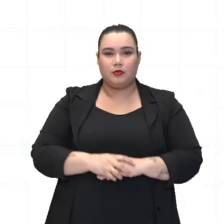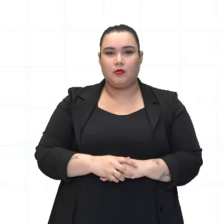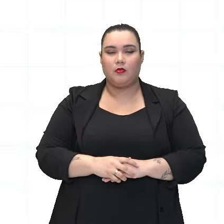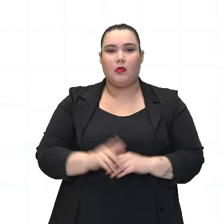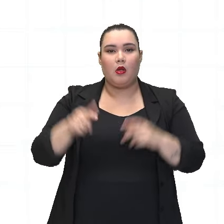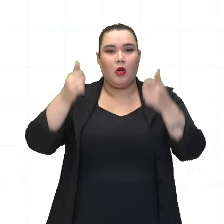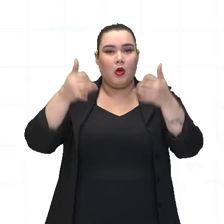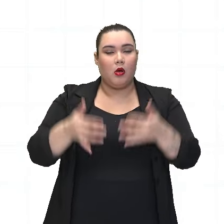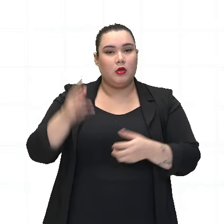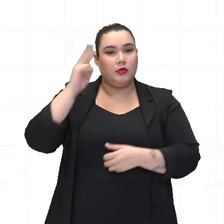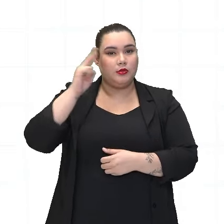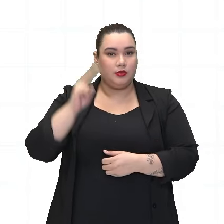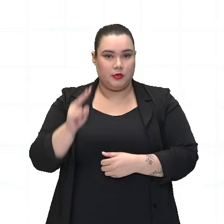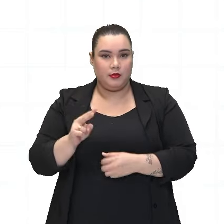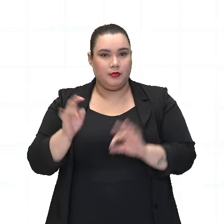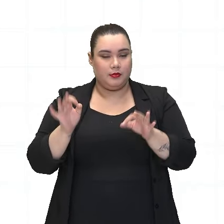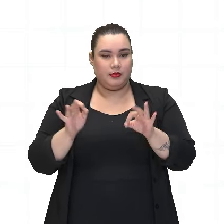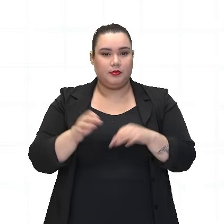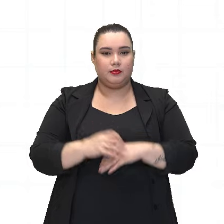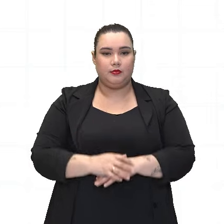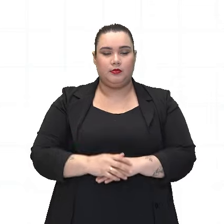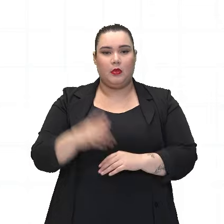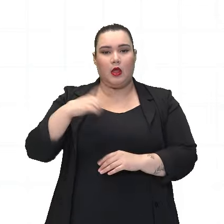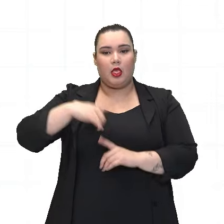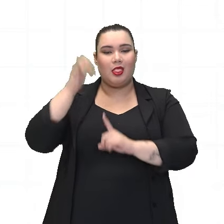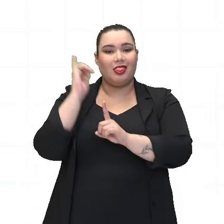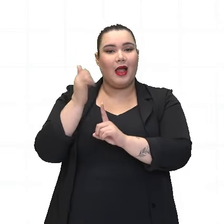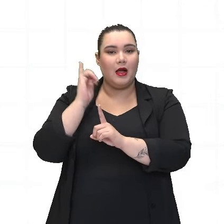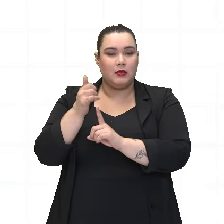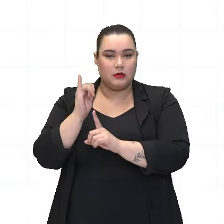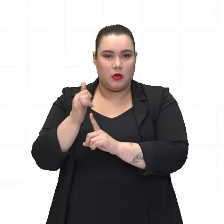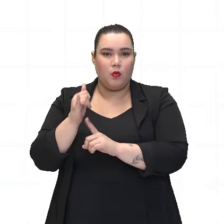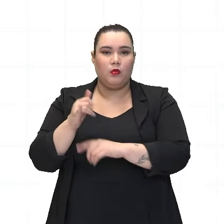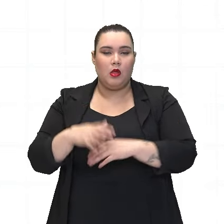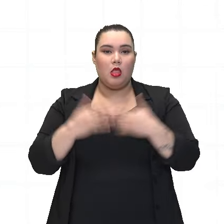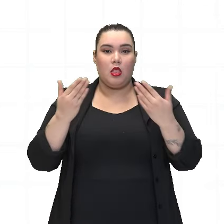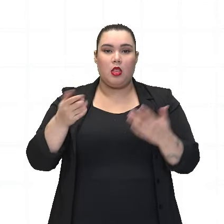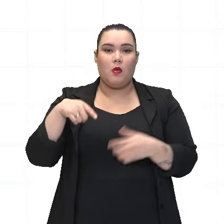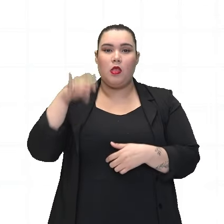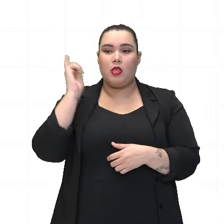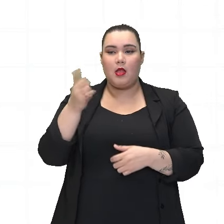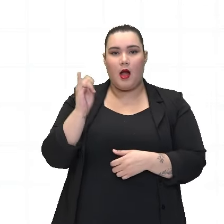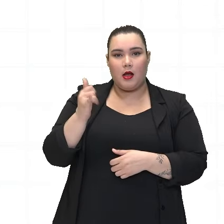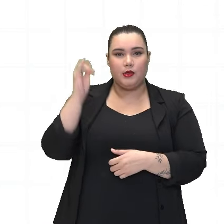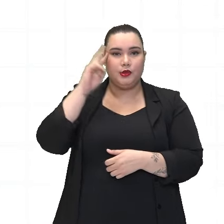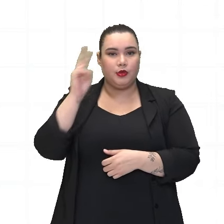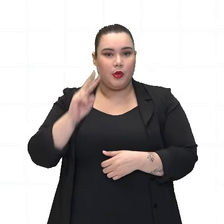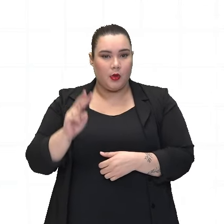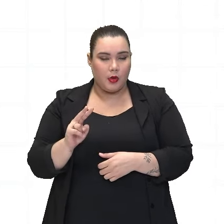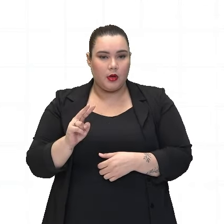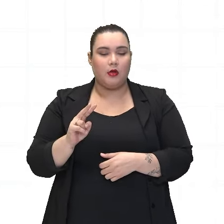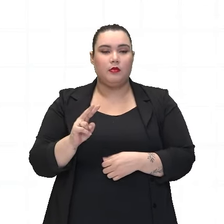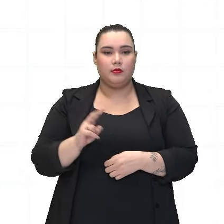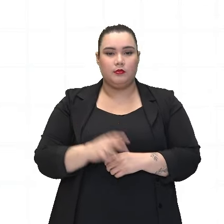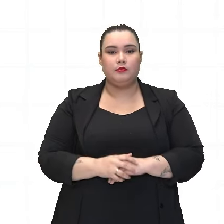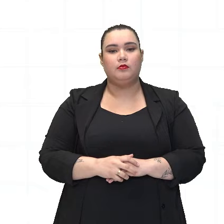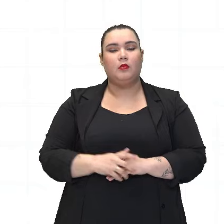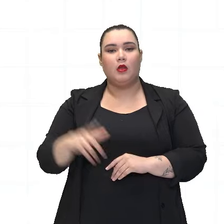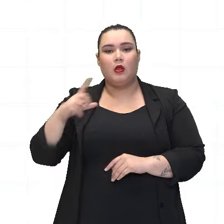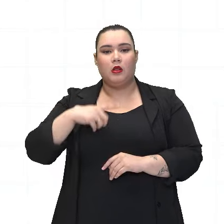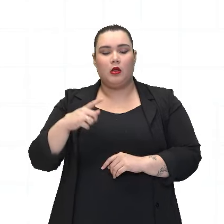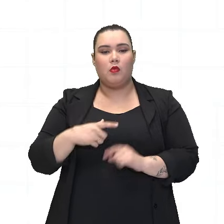história para a gente, certo? Ele faz uma narração. E ao fazer uma narração, ele vai